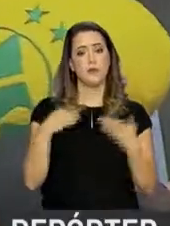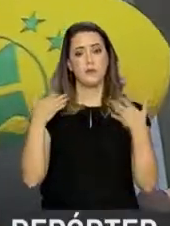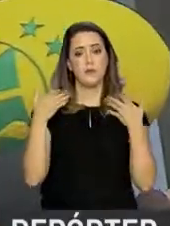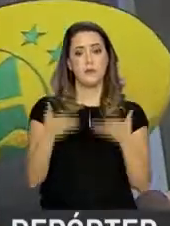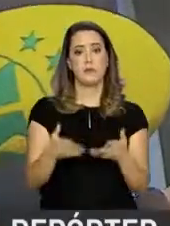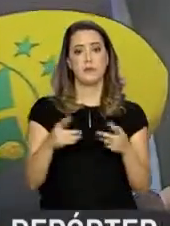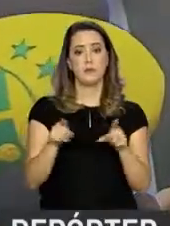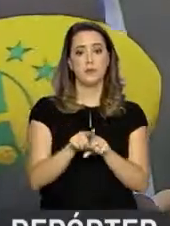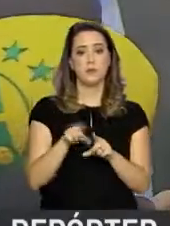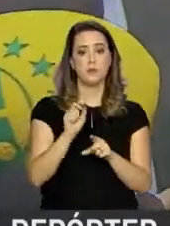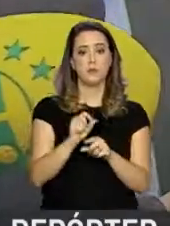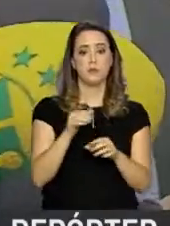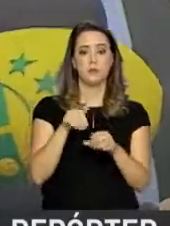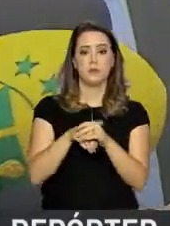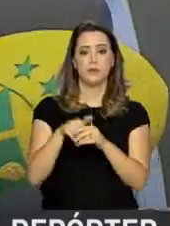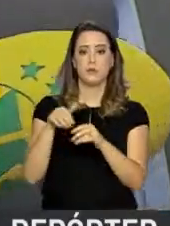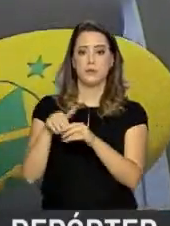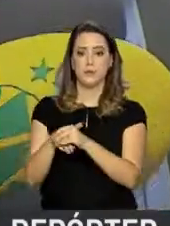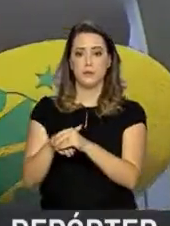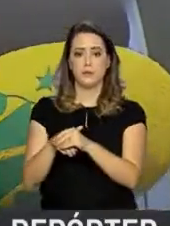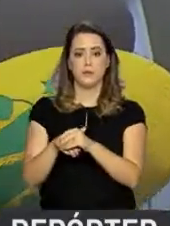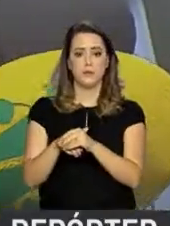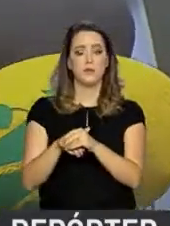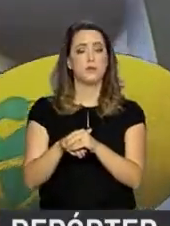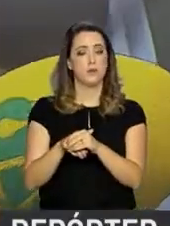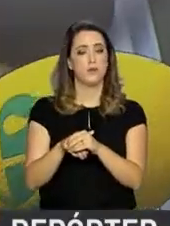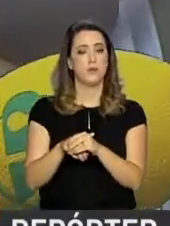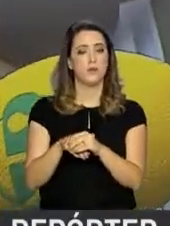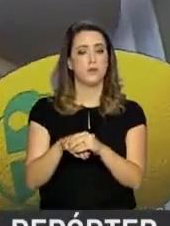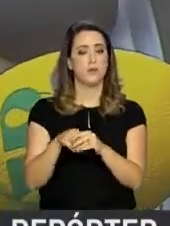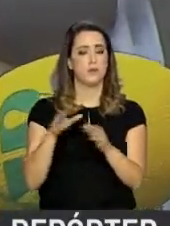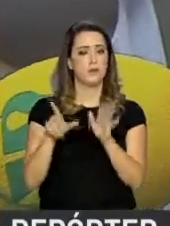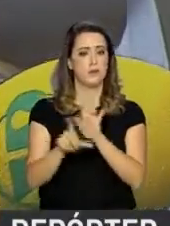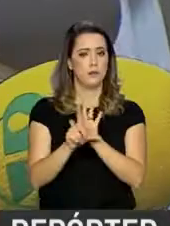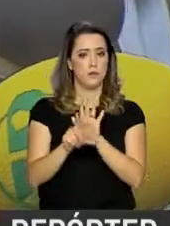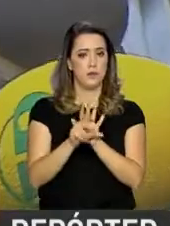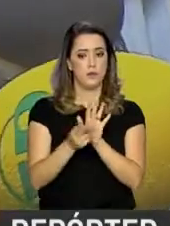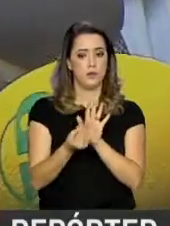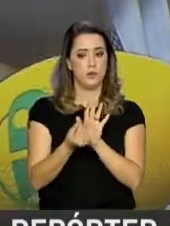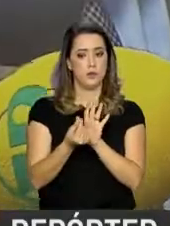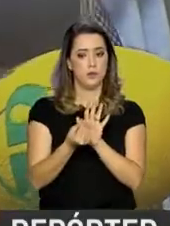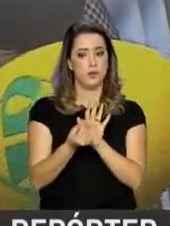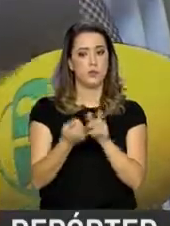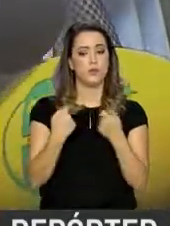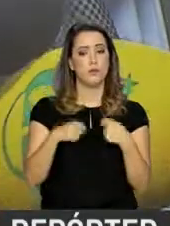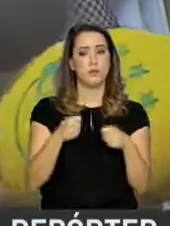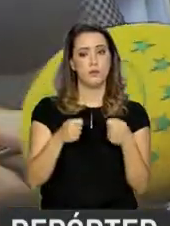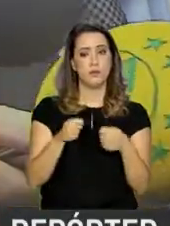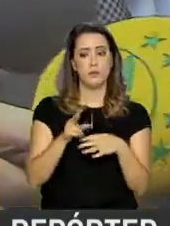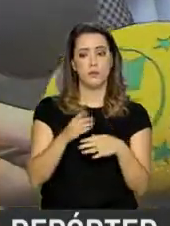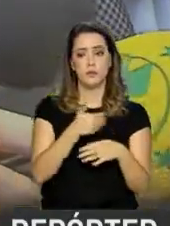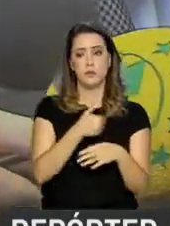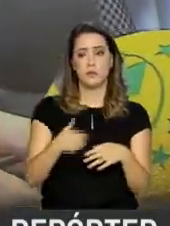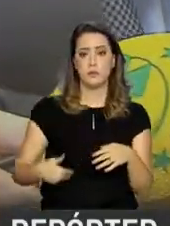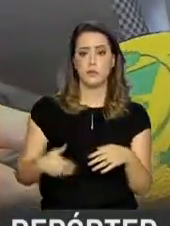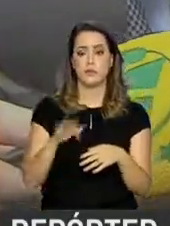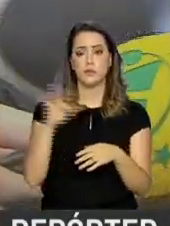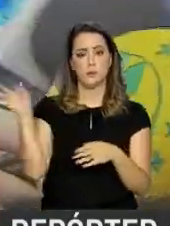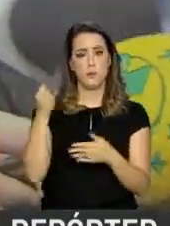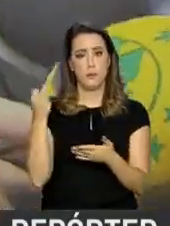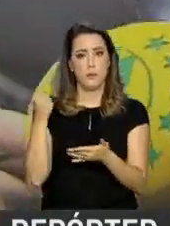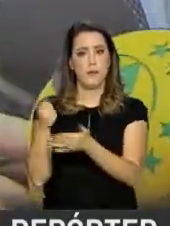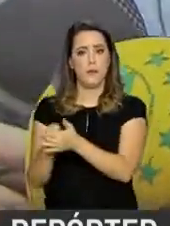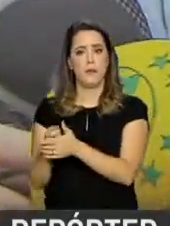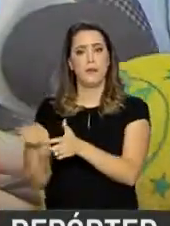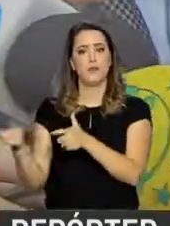fim de votar um projeto de lei que trata dos recursos financeiros para a União, a fim da União